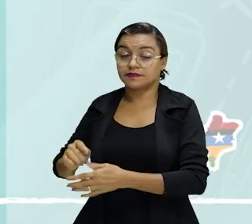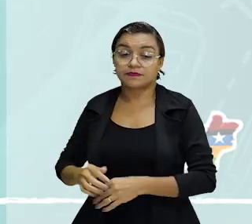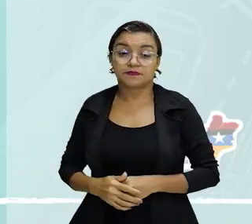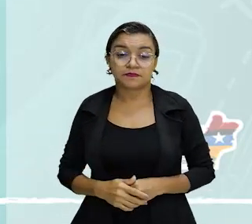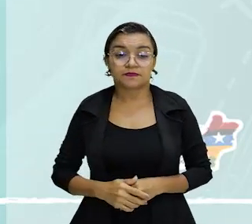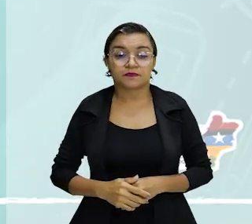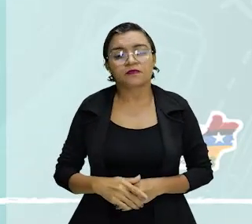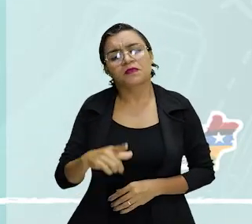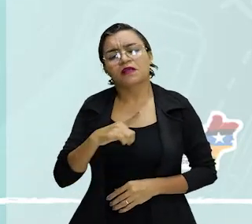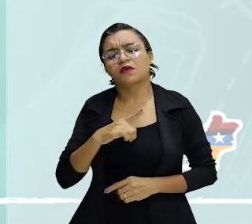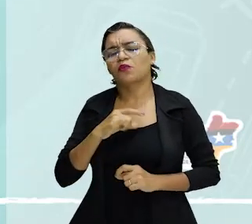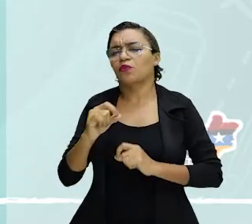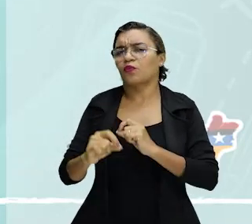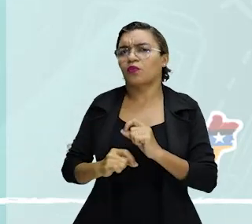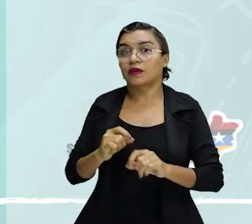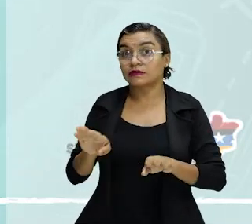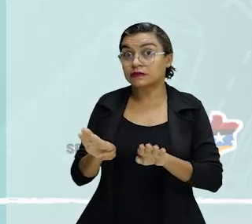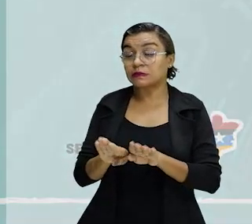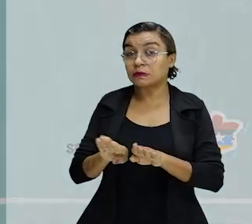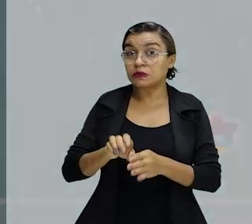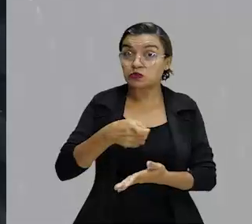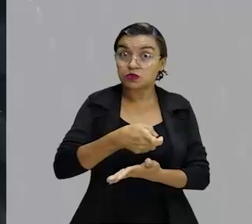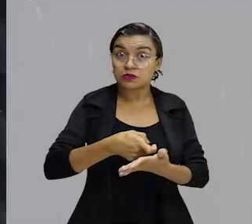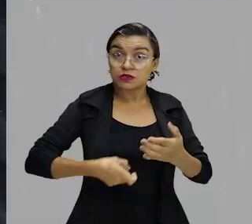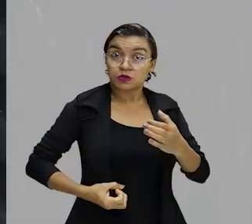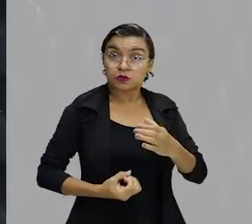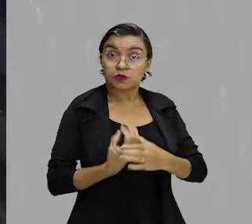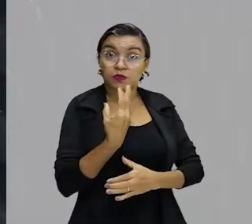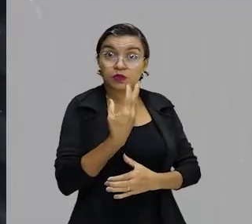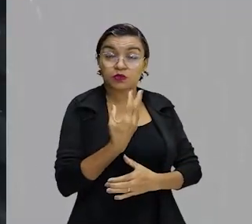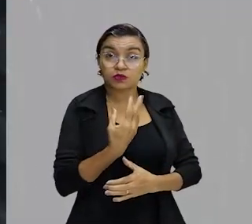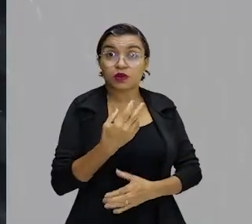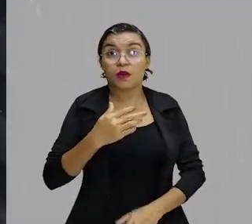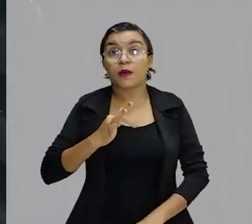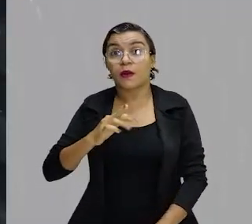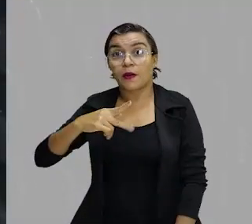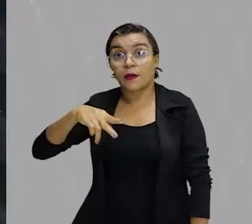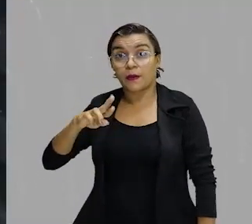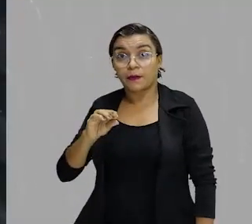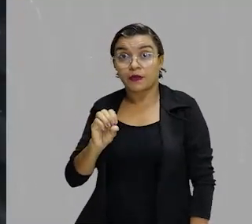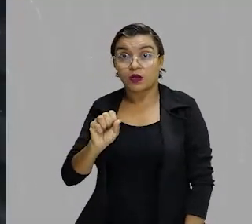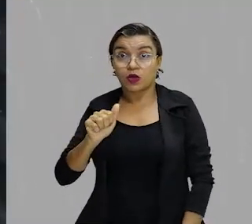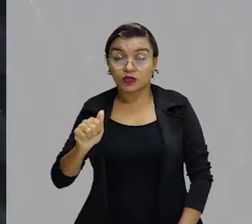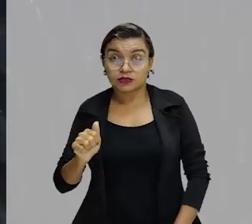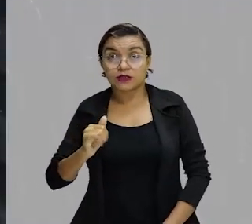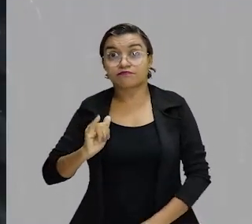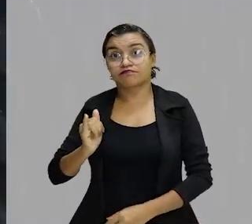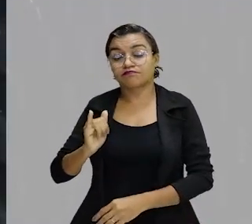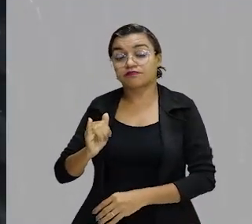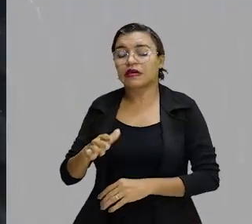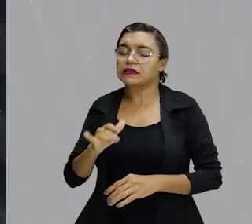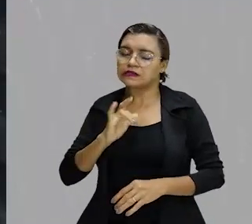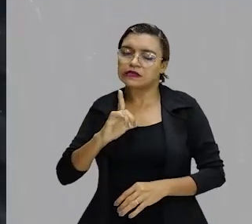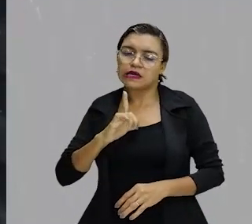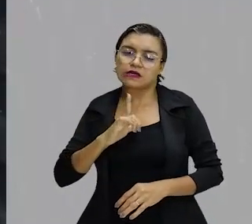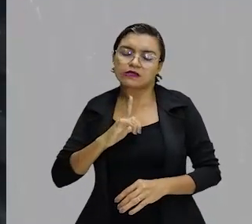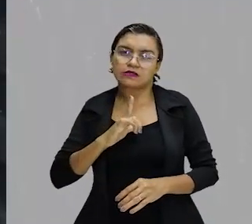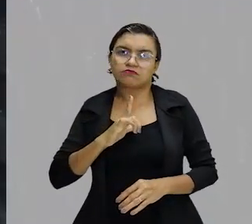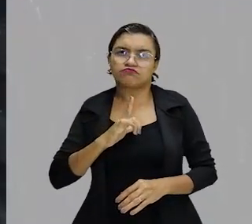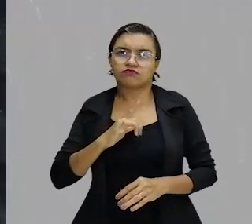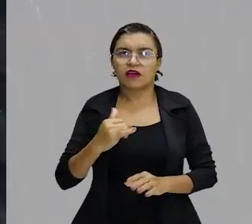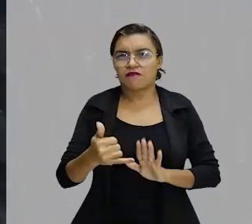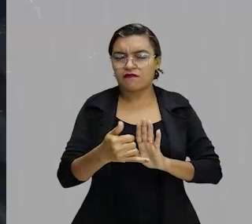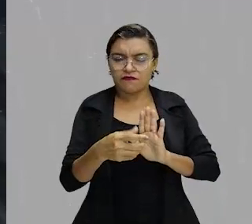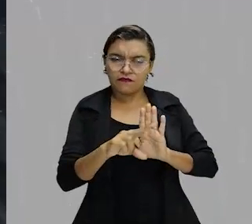Então, aqui eu tenho também um texto produzido em prosa. Então, de novo, a gente não vai ter a divisão dos versos, e